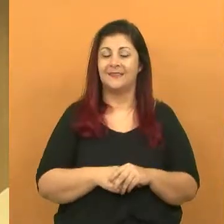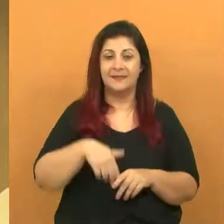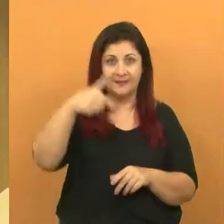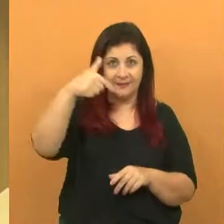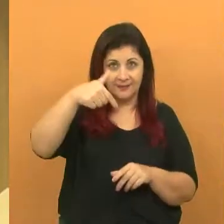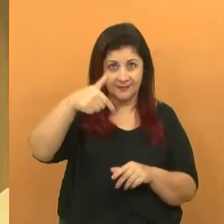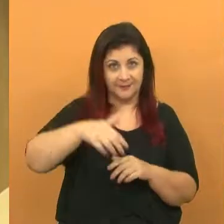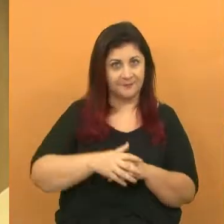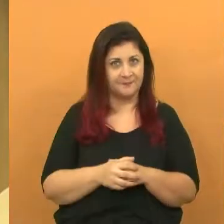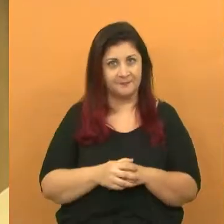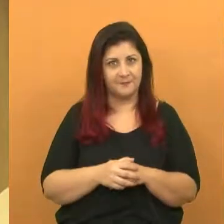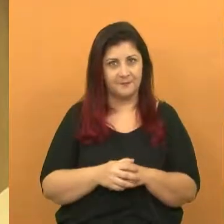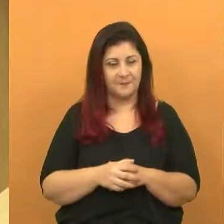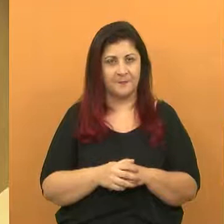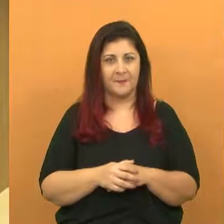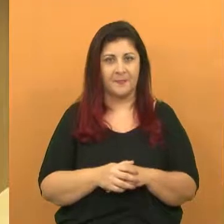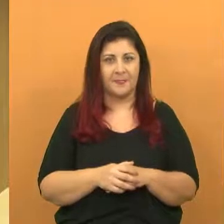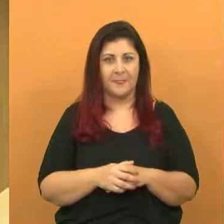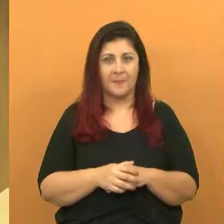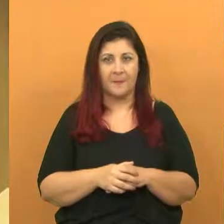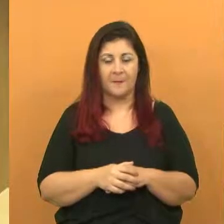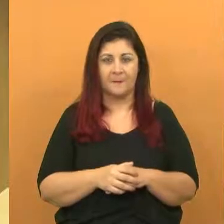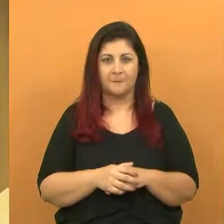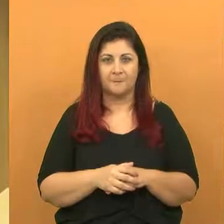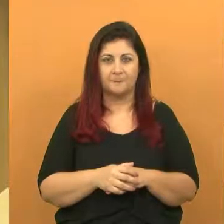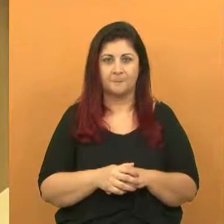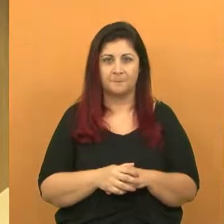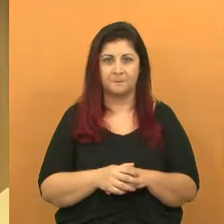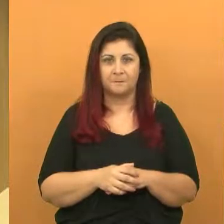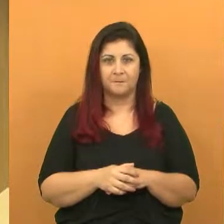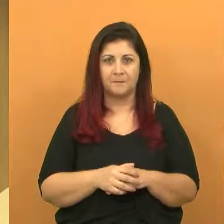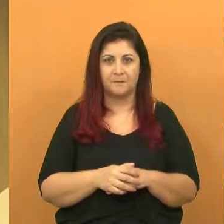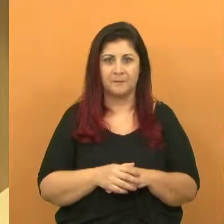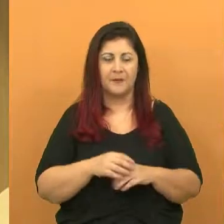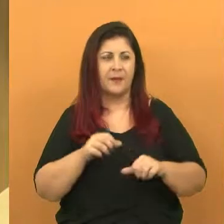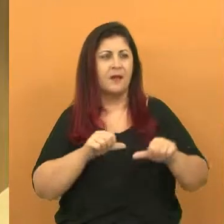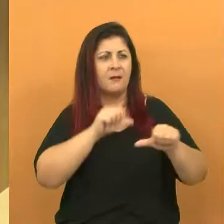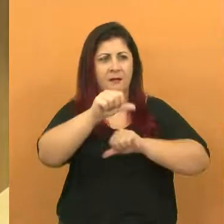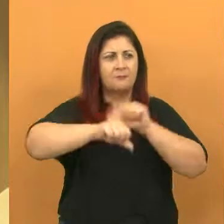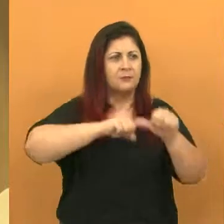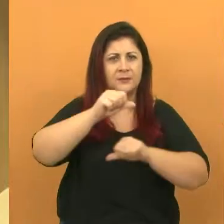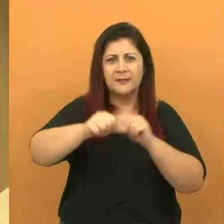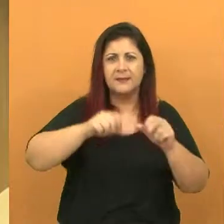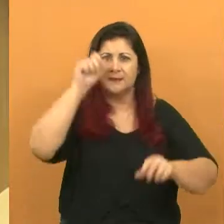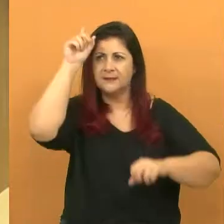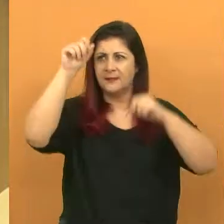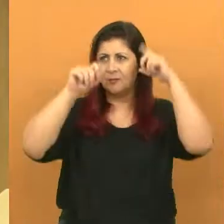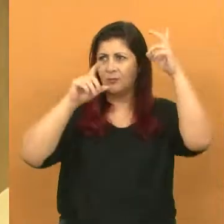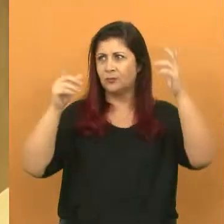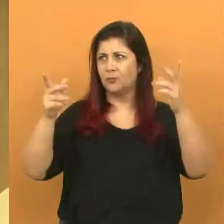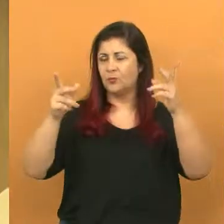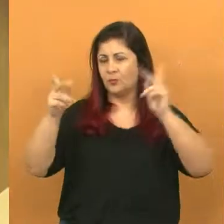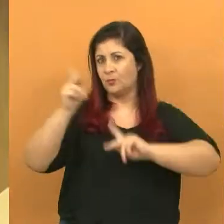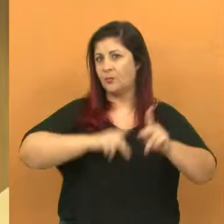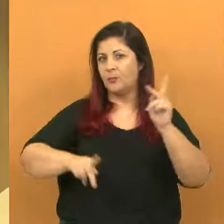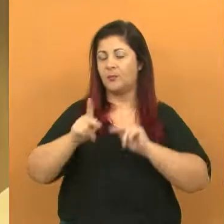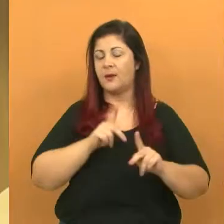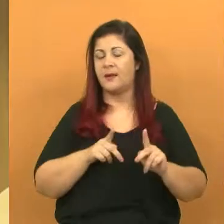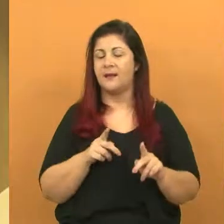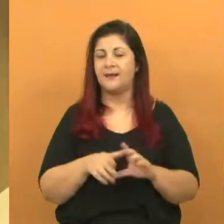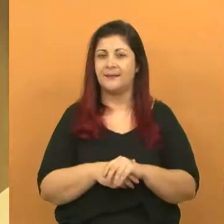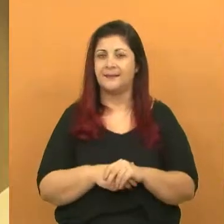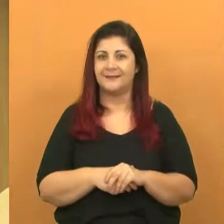Sétimo, salvaguardar a transversalidade da cultura popular e o seu patrimônio material